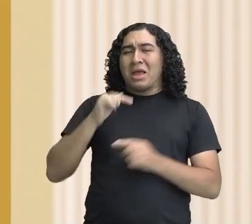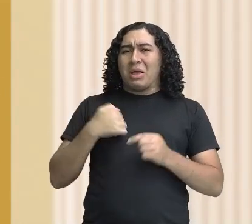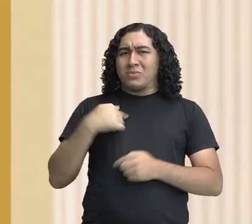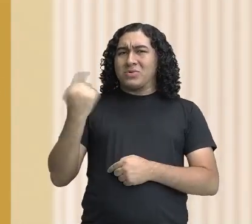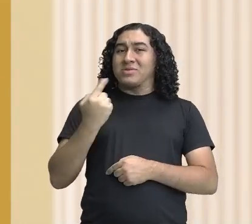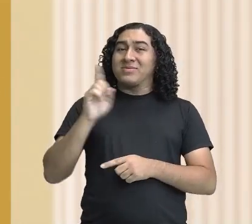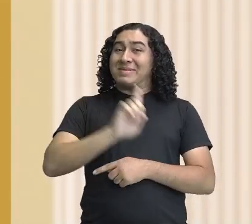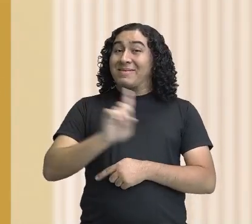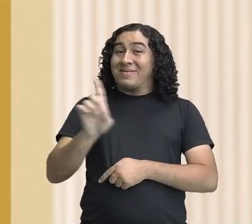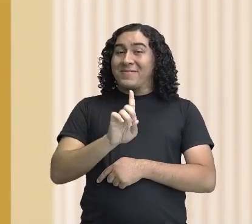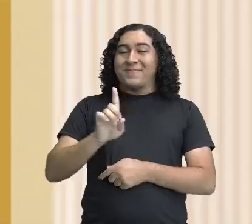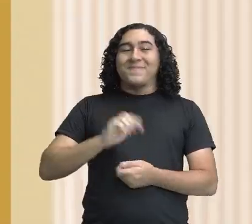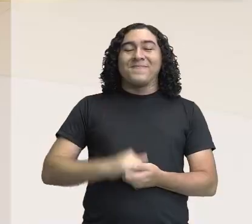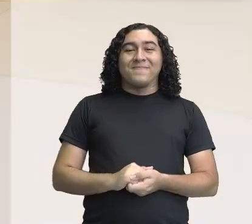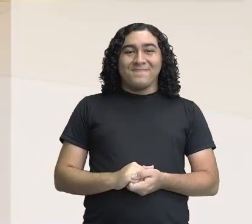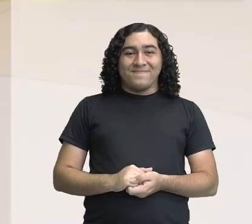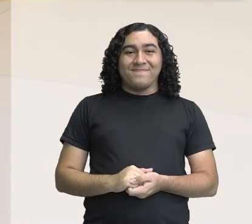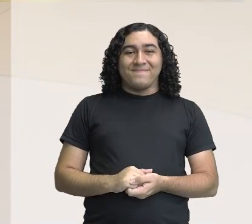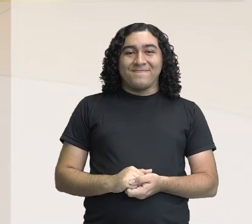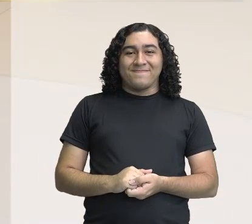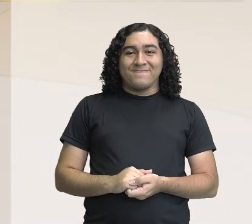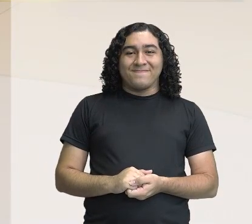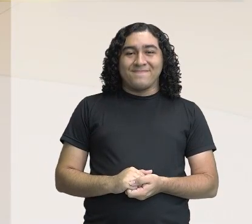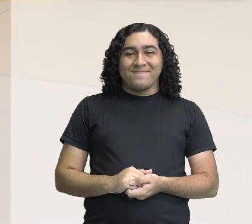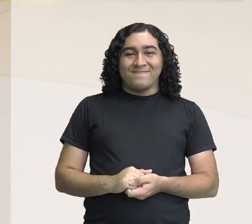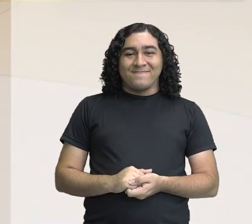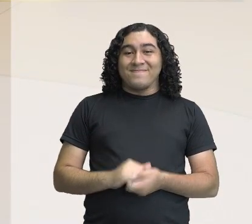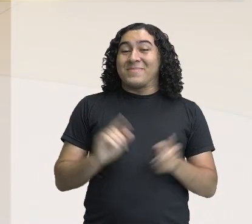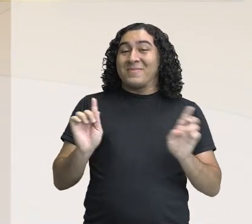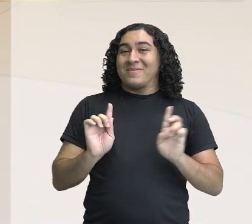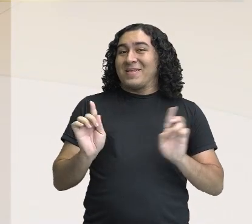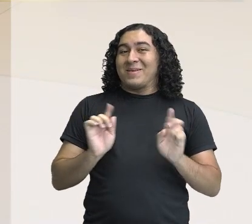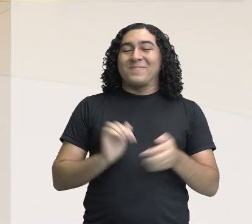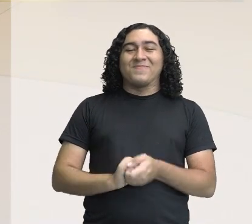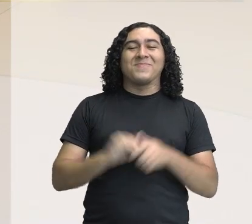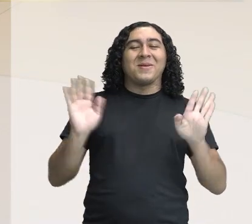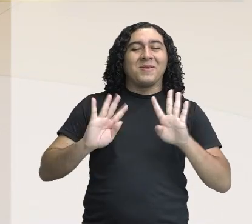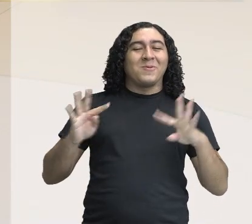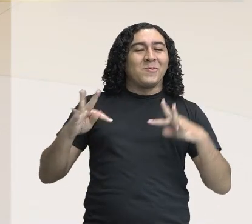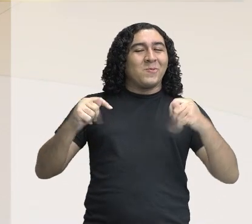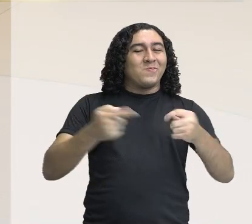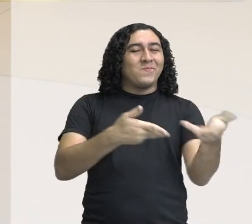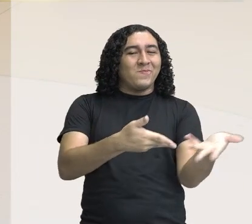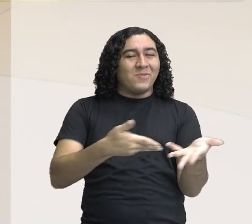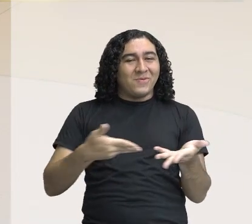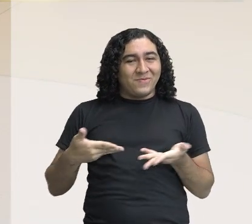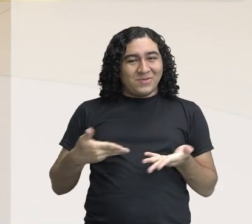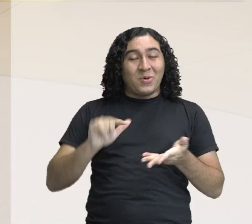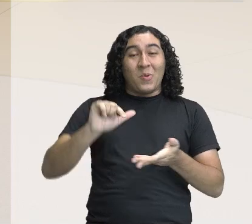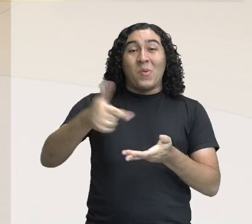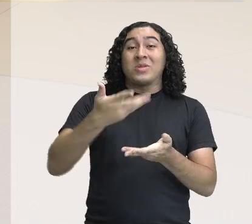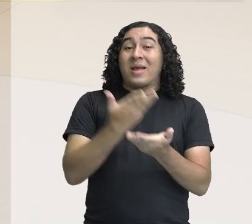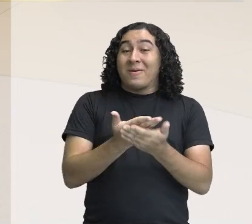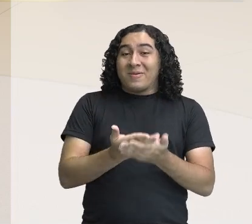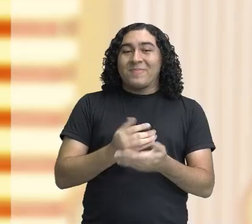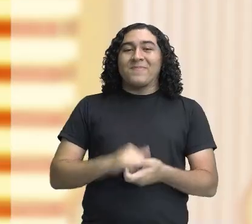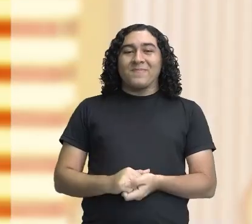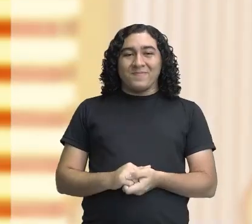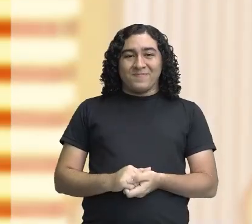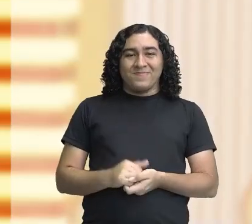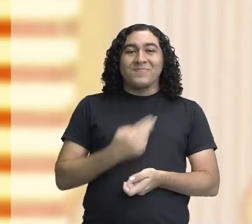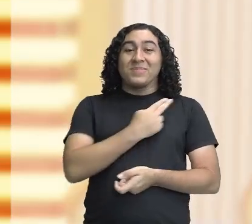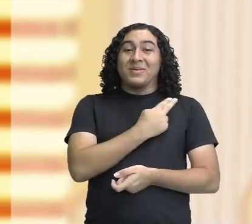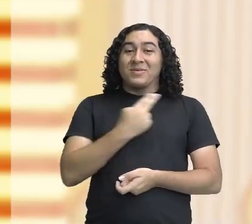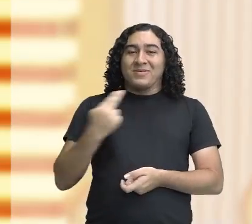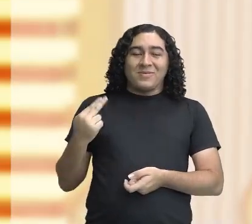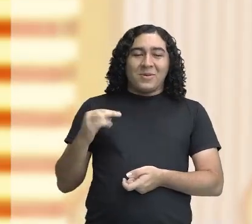estou sozinho para esta aula. Não mesmo, professor. Olá a todos, sejam muito bem-vindos a mais uma aula. Eu